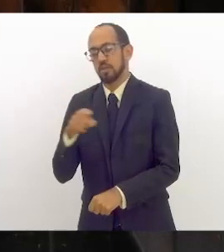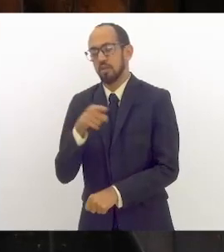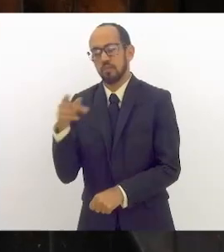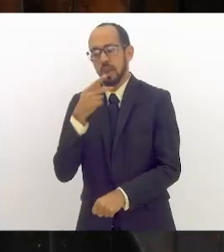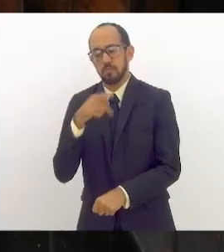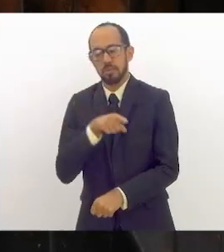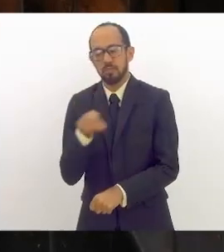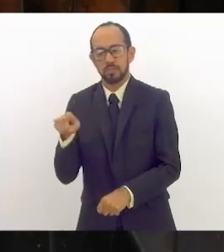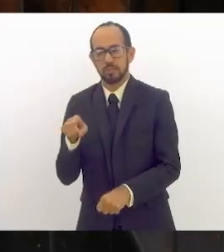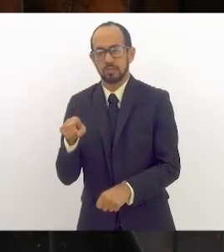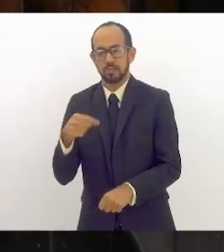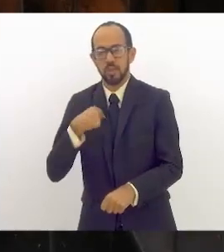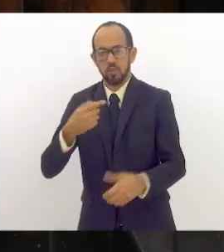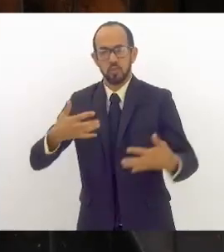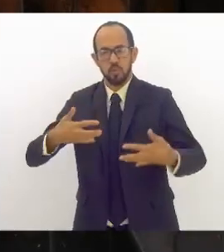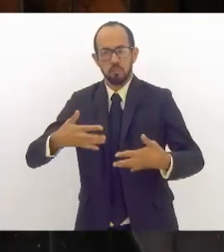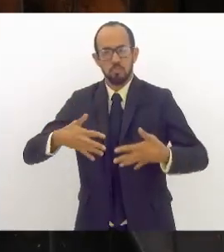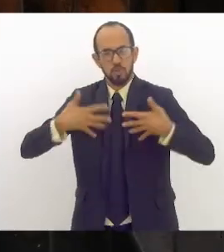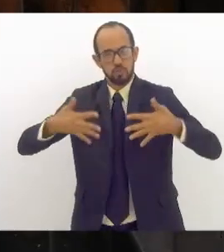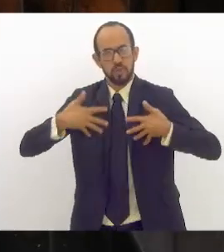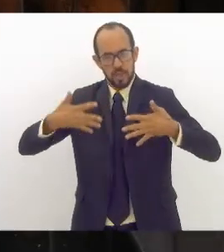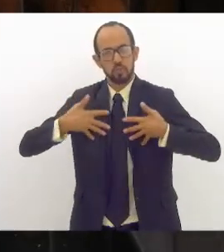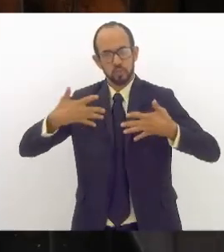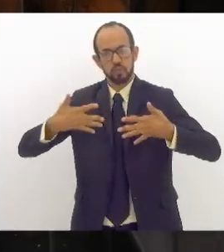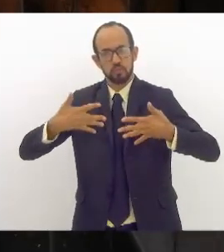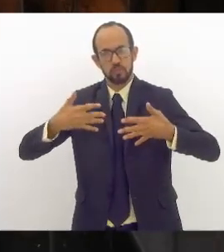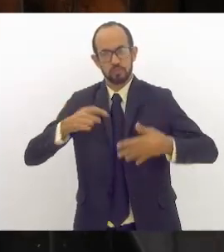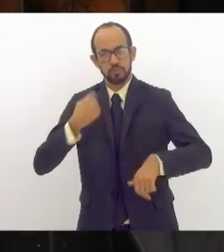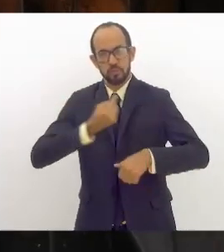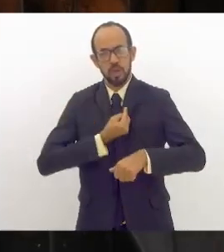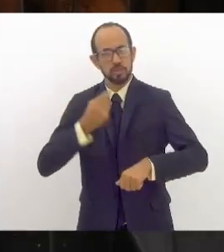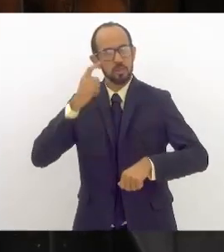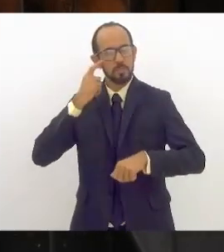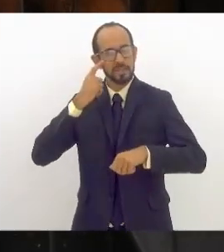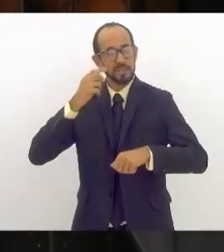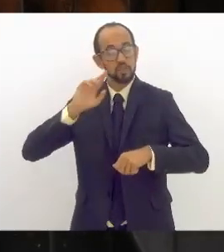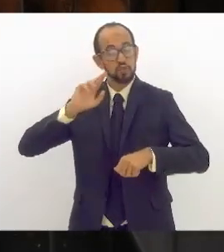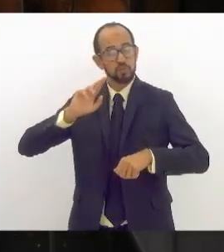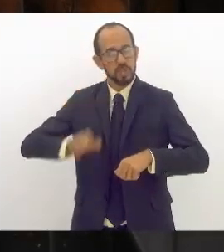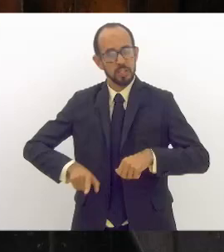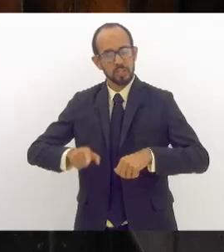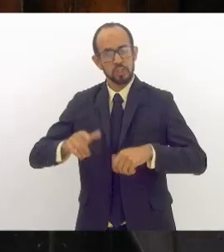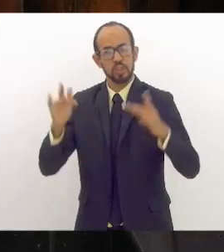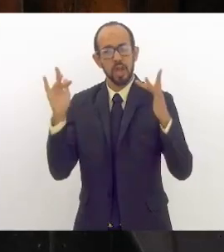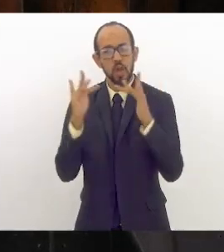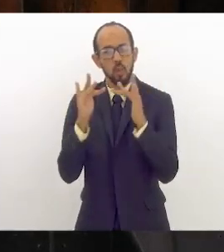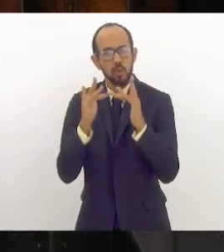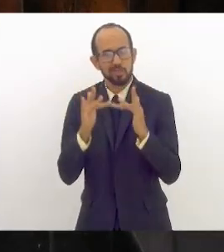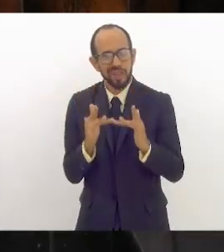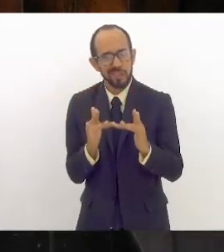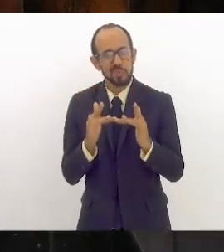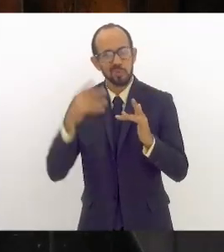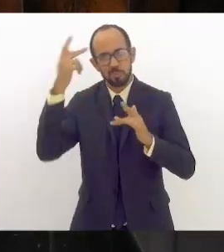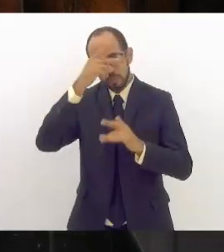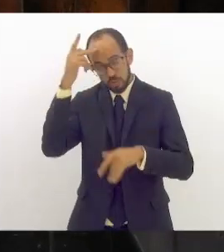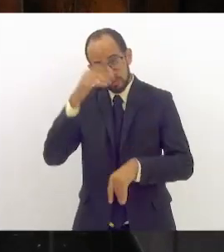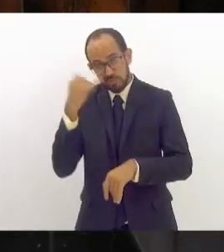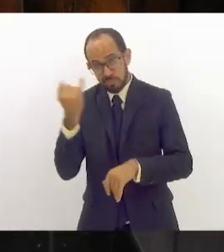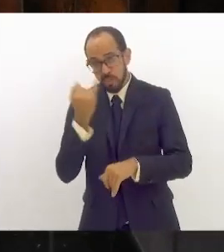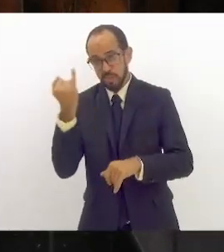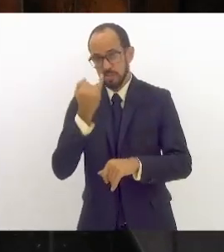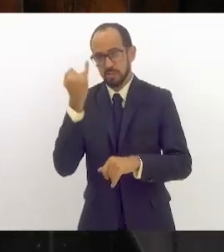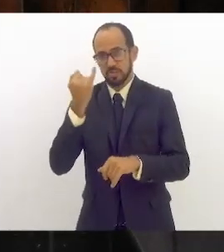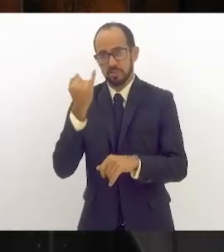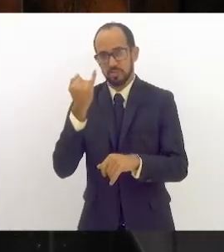estou muito motivado a gente está pensando tão diferente a gente está em contato com pessoas tão importantes